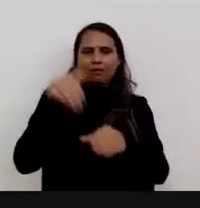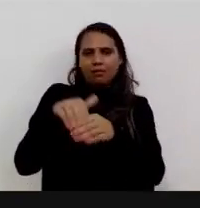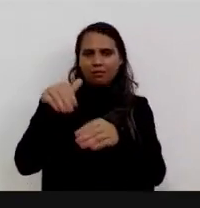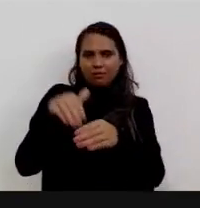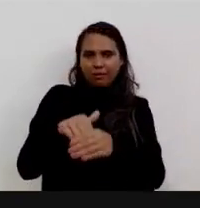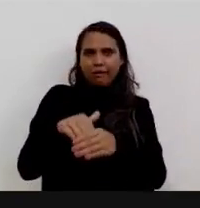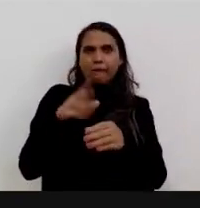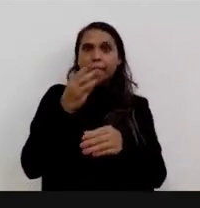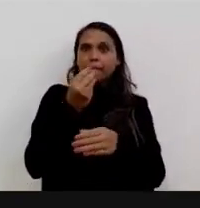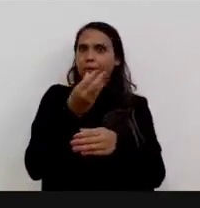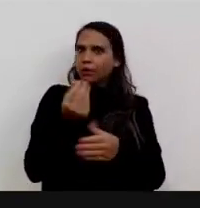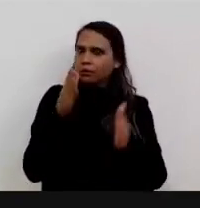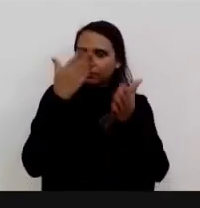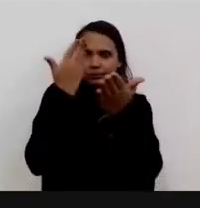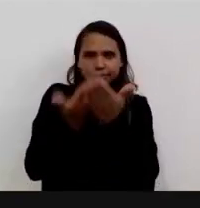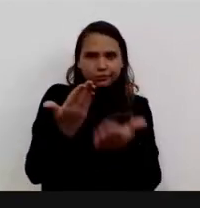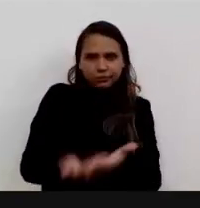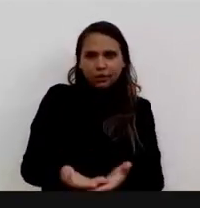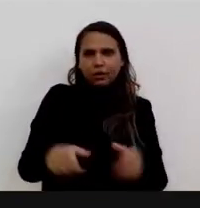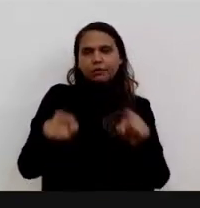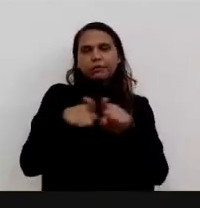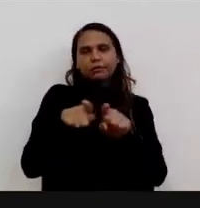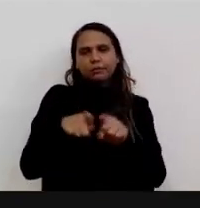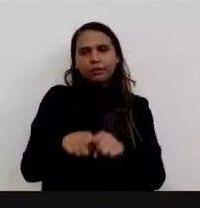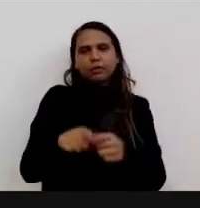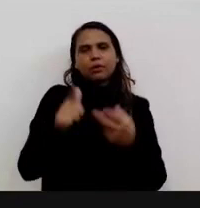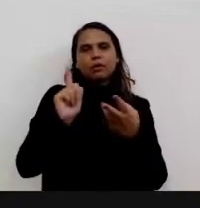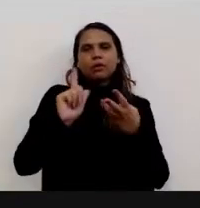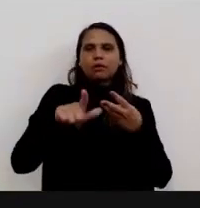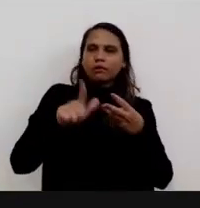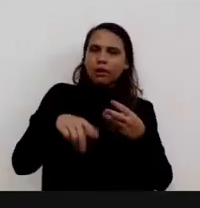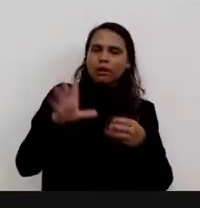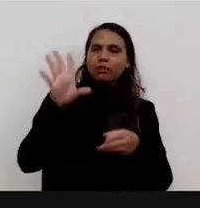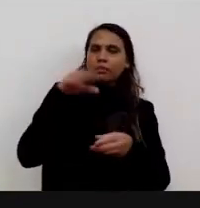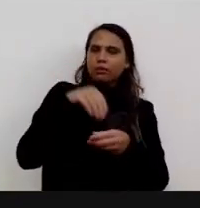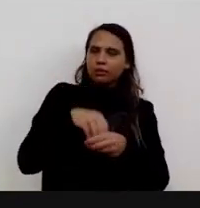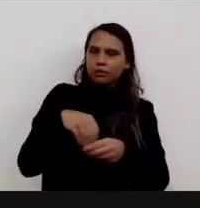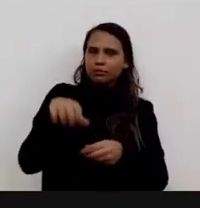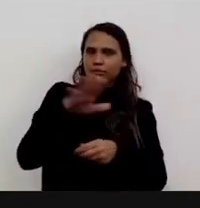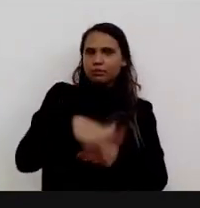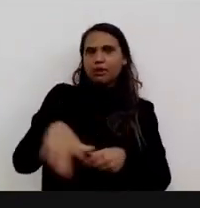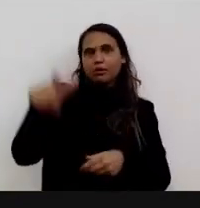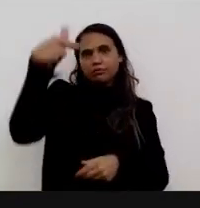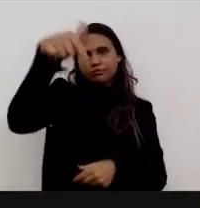digamos, que são muito estudadas, são muito legisladas, né? Aqui está acontecendo